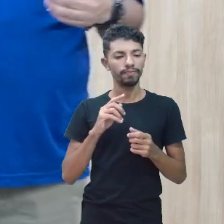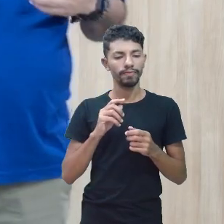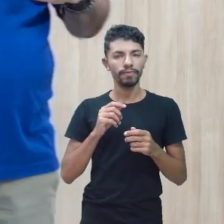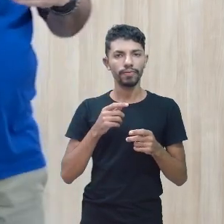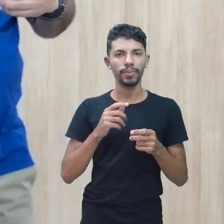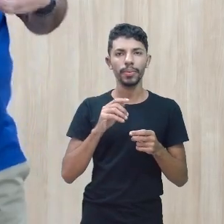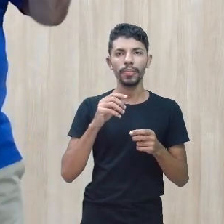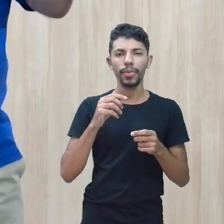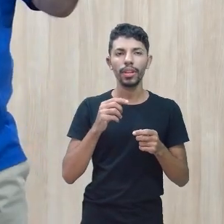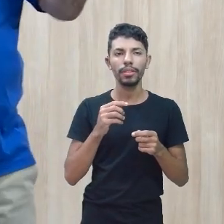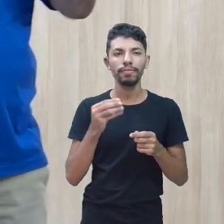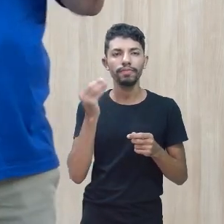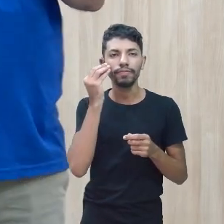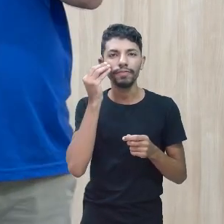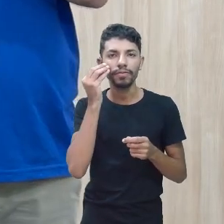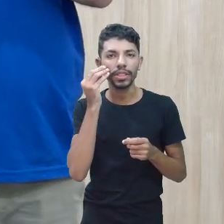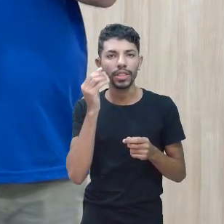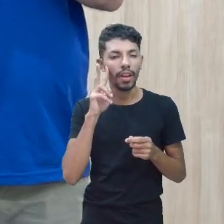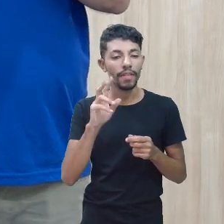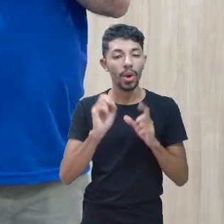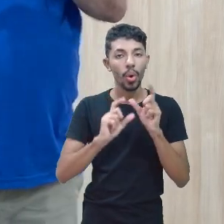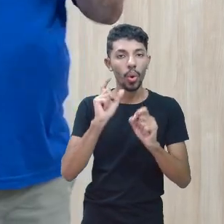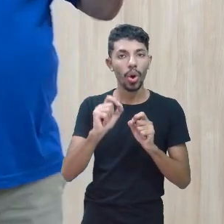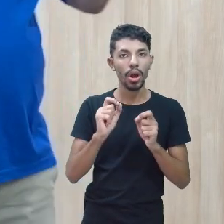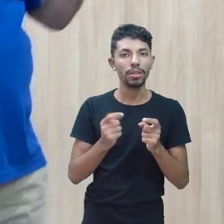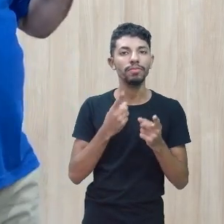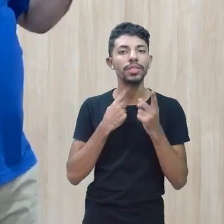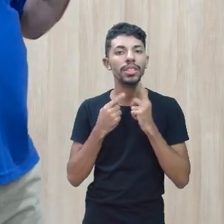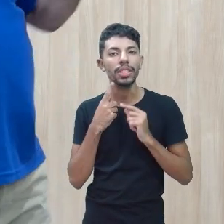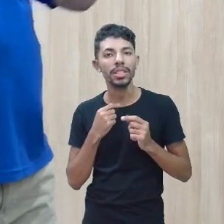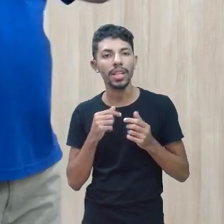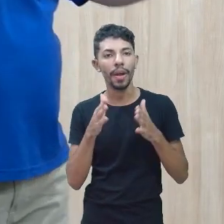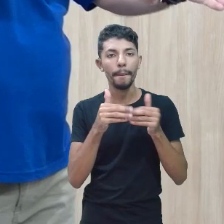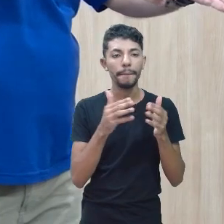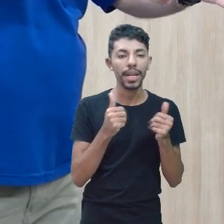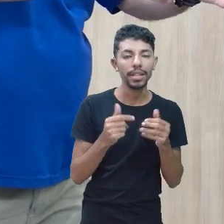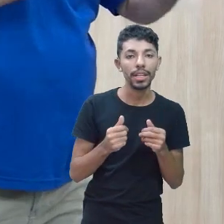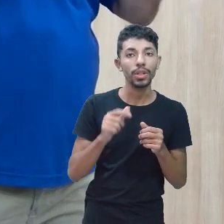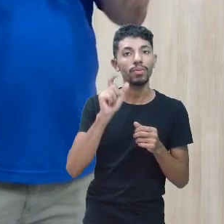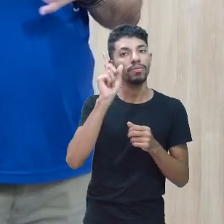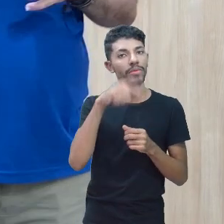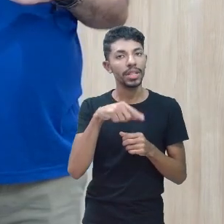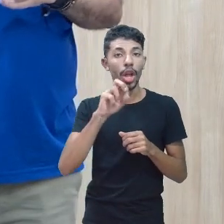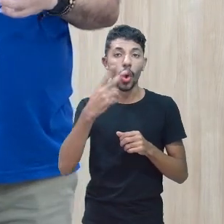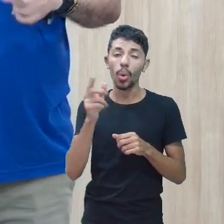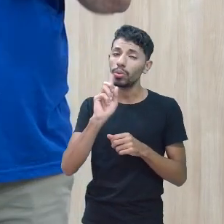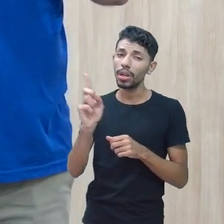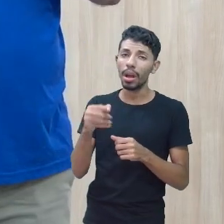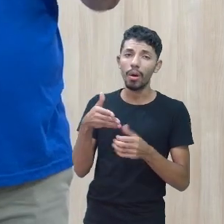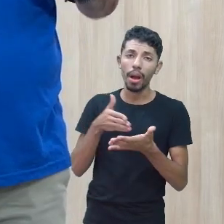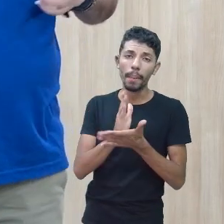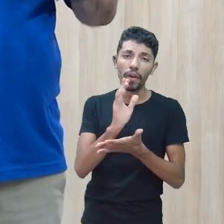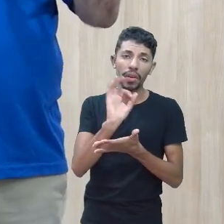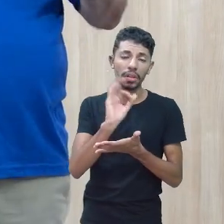desejos, né, aquelas situações, né, aquelas reivindicações, elas sejam ou não aprovadas por